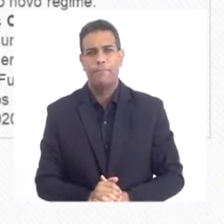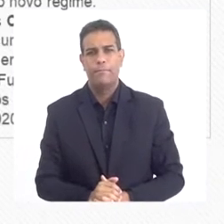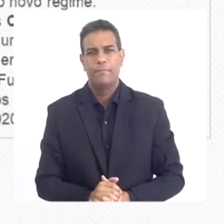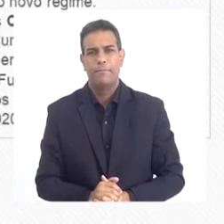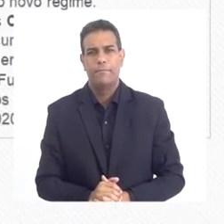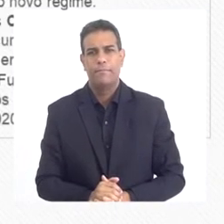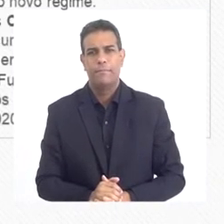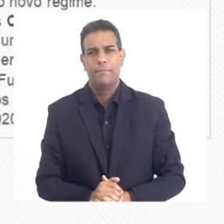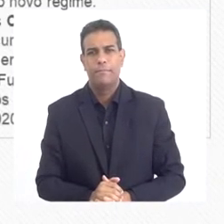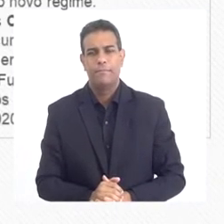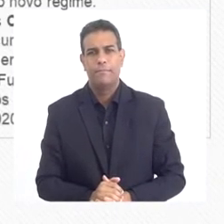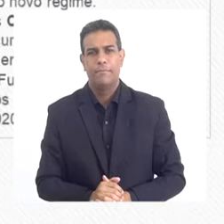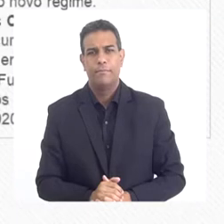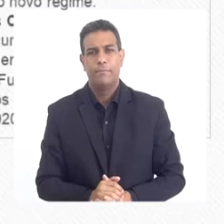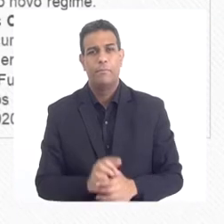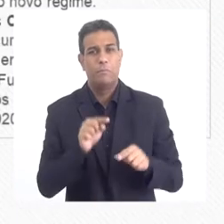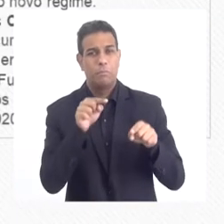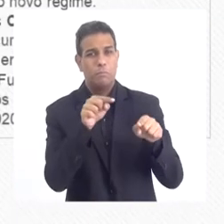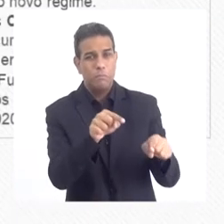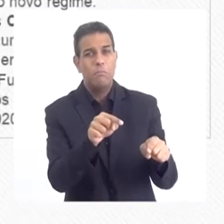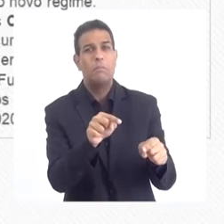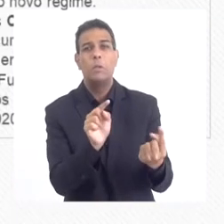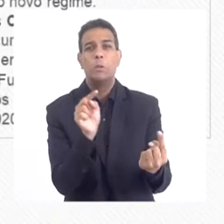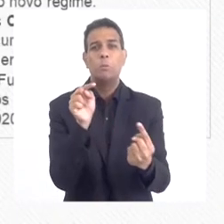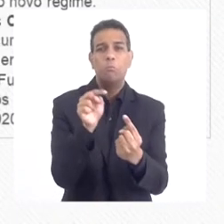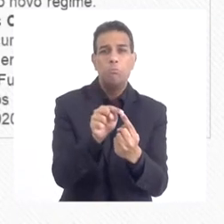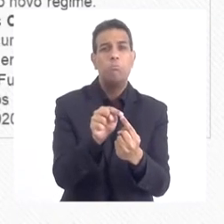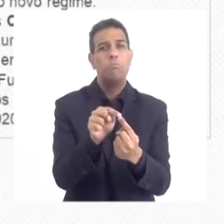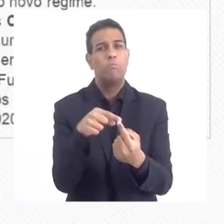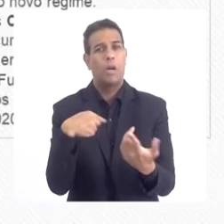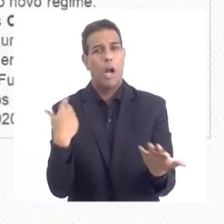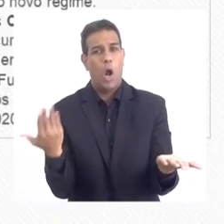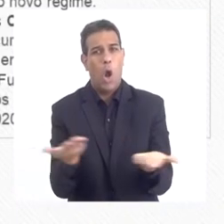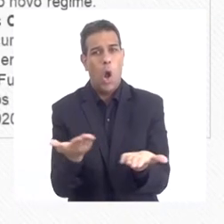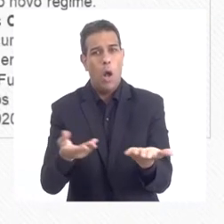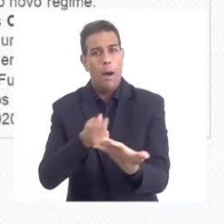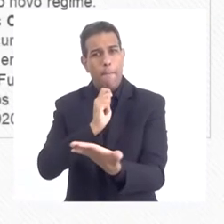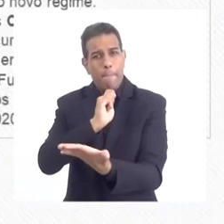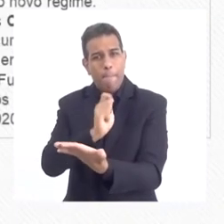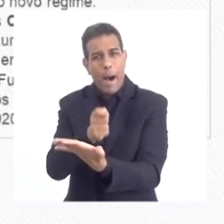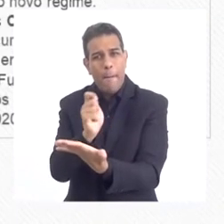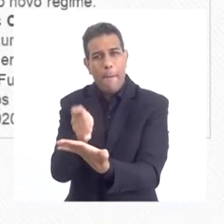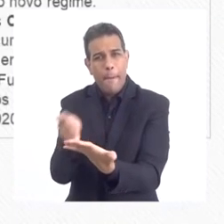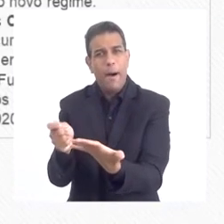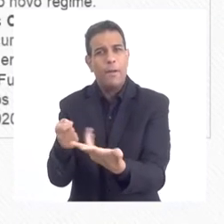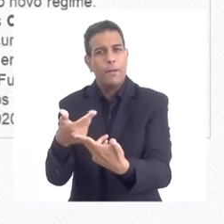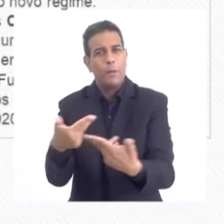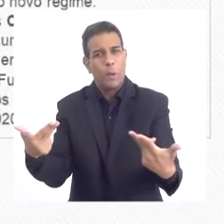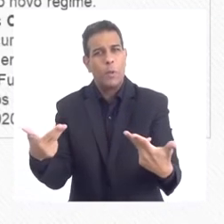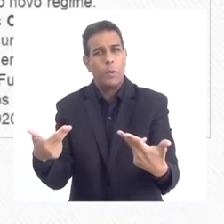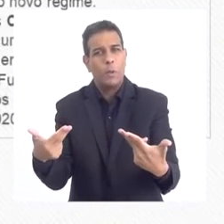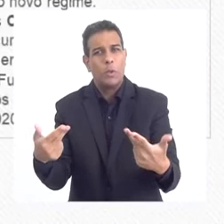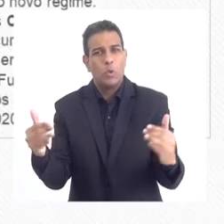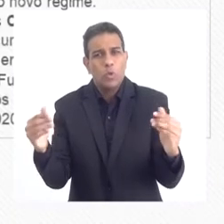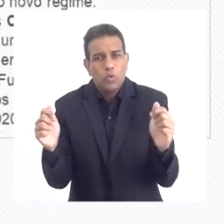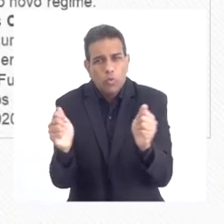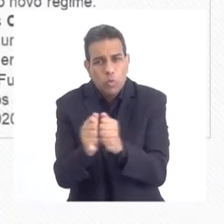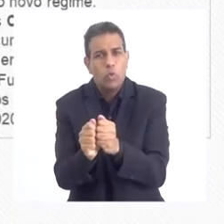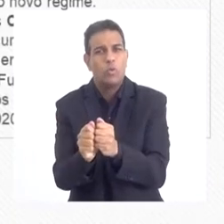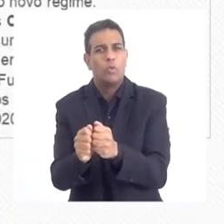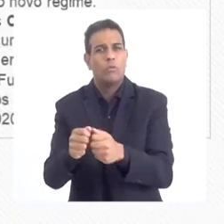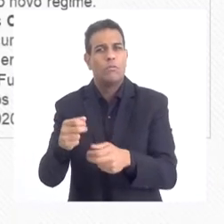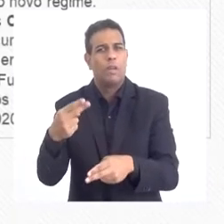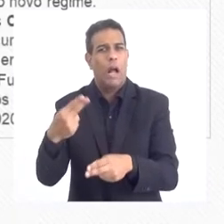de uma das tranches, deputado. Nós estamos quitando agora com a Caixa Econômica Federal,